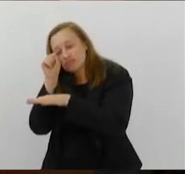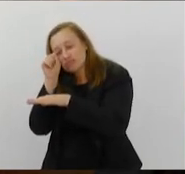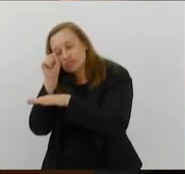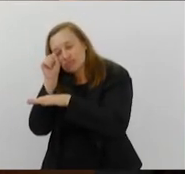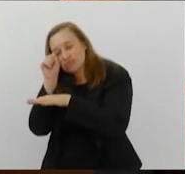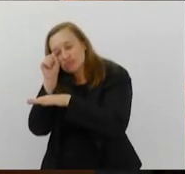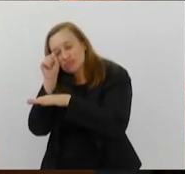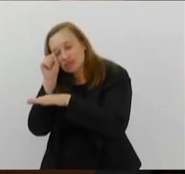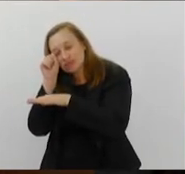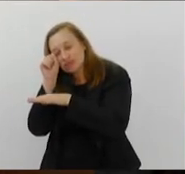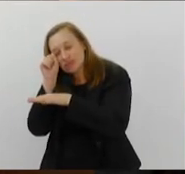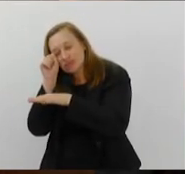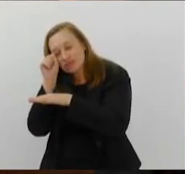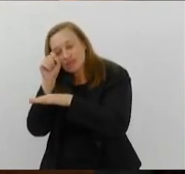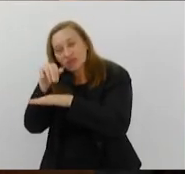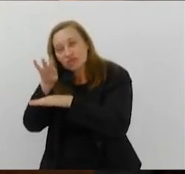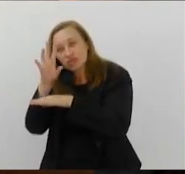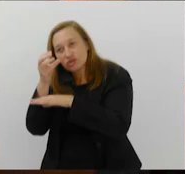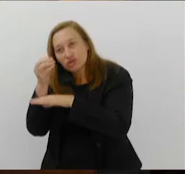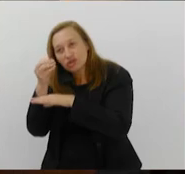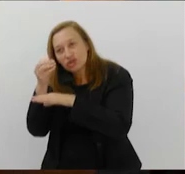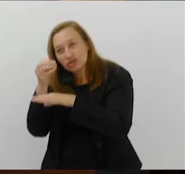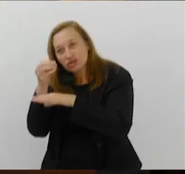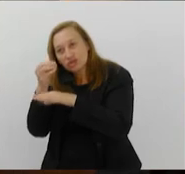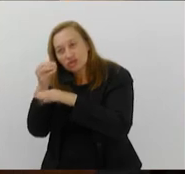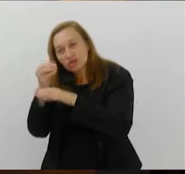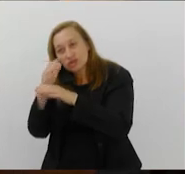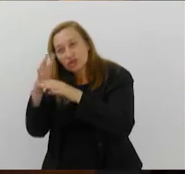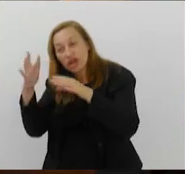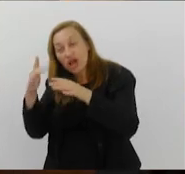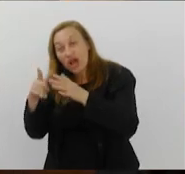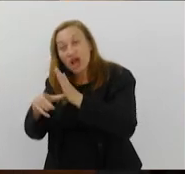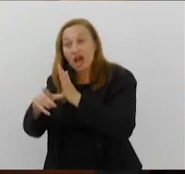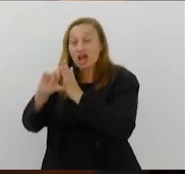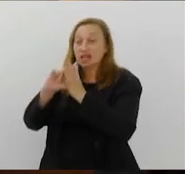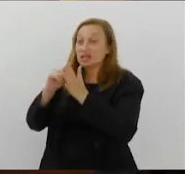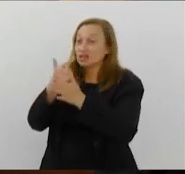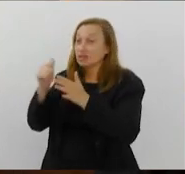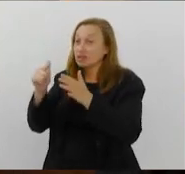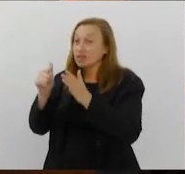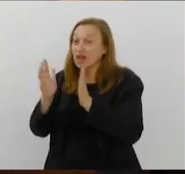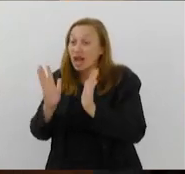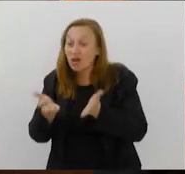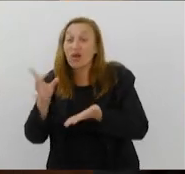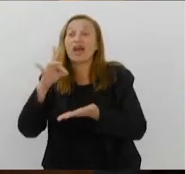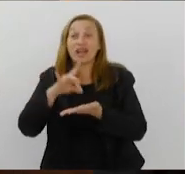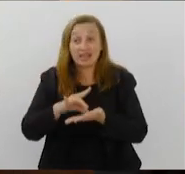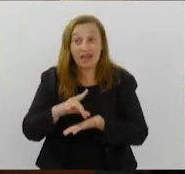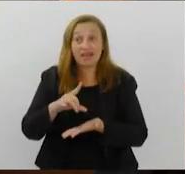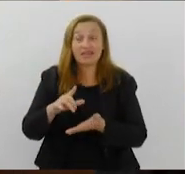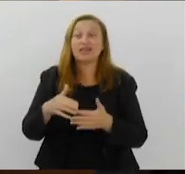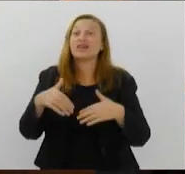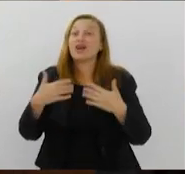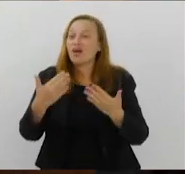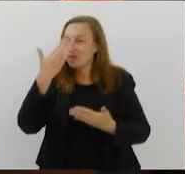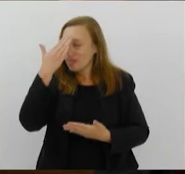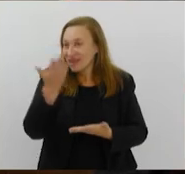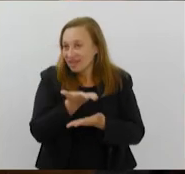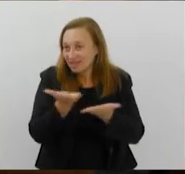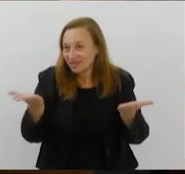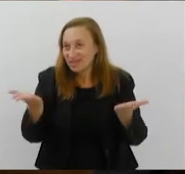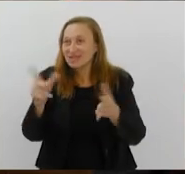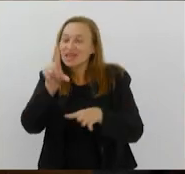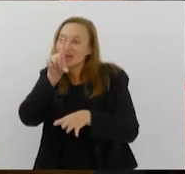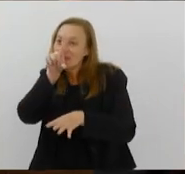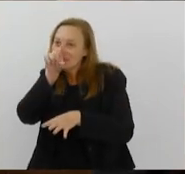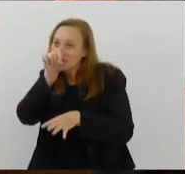castelo encantado, em seu ninho dourado, que antes era só ilusão. Agora, a realidade, então. Obrigada a todos vocês,